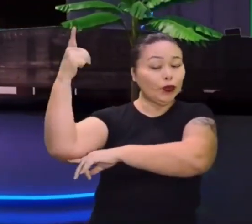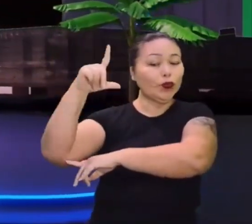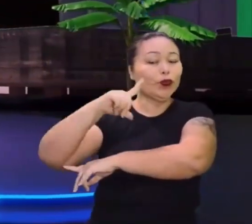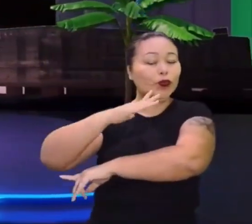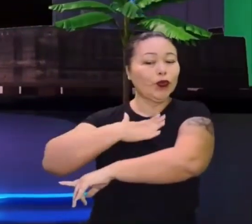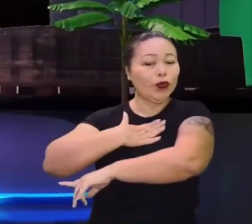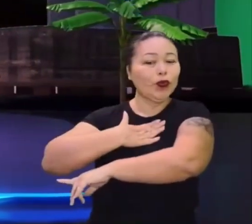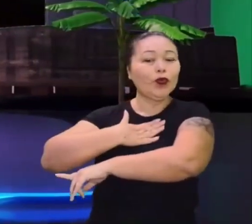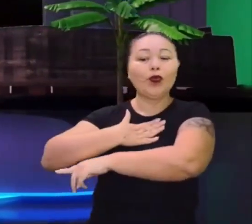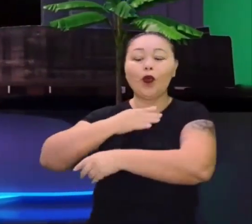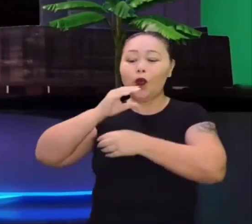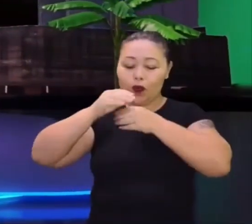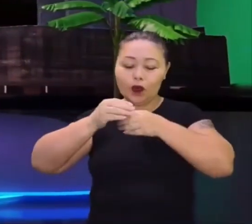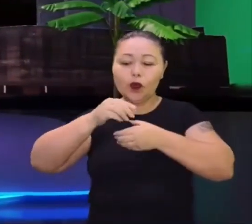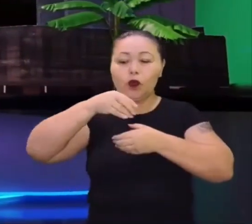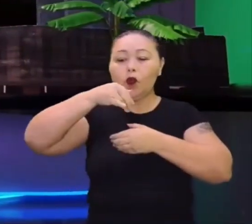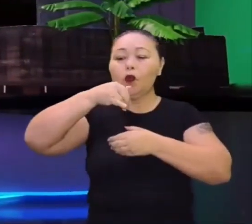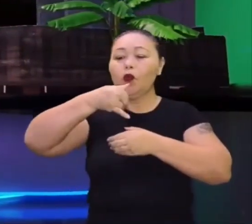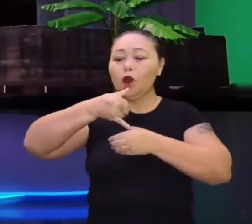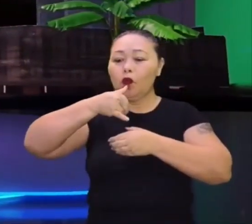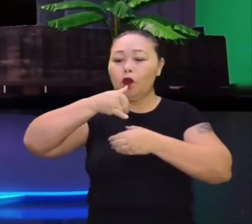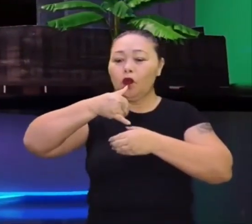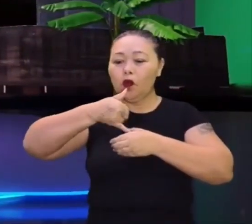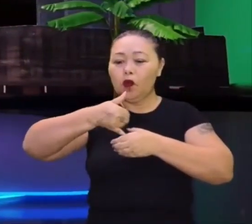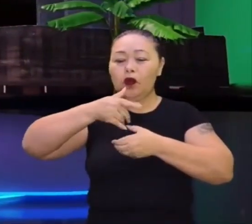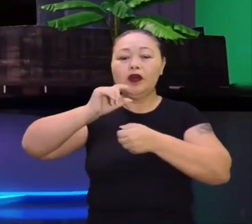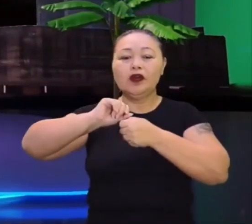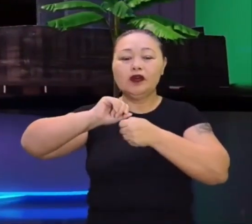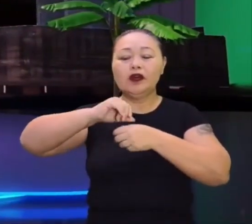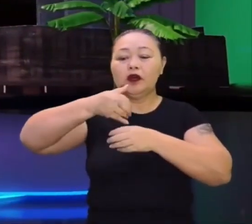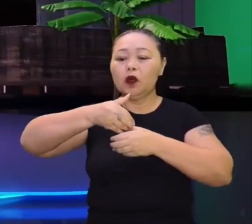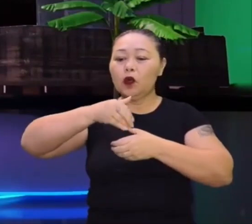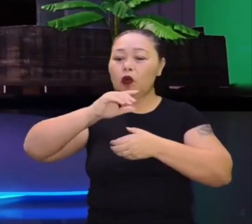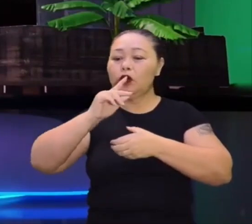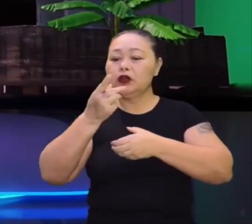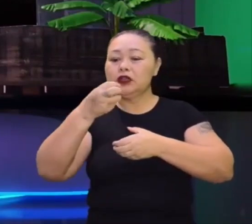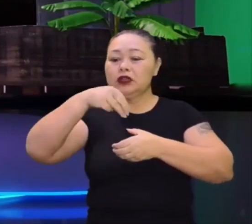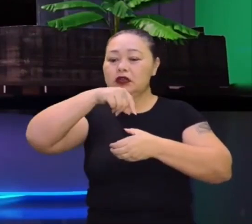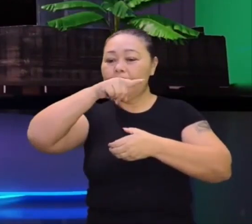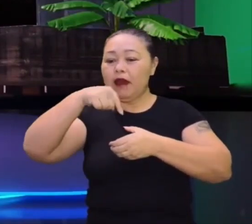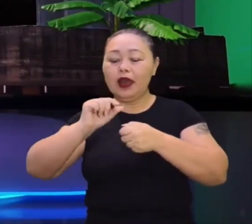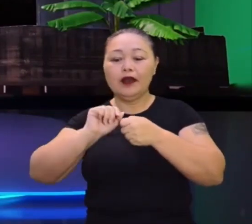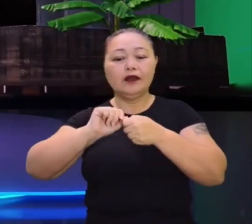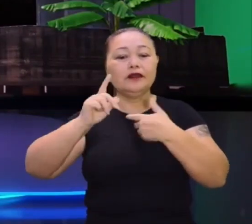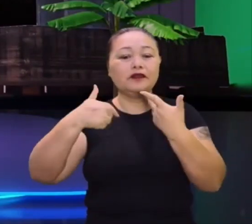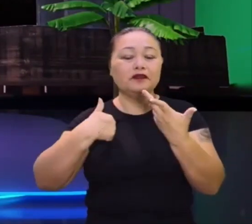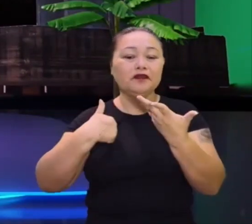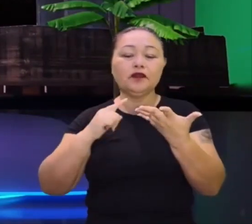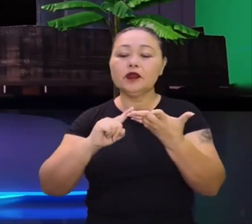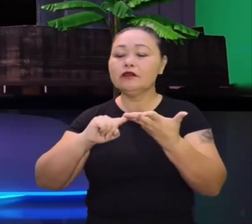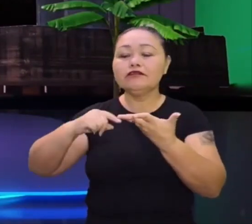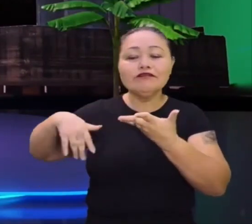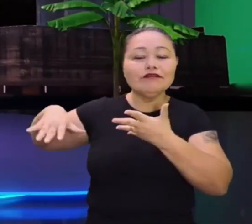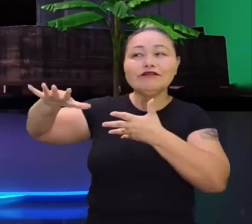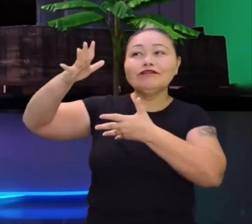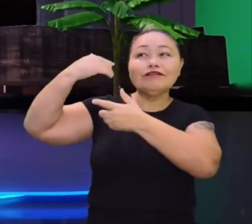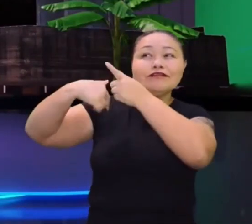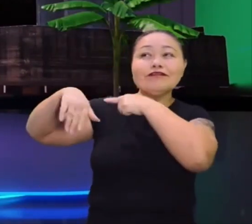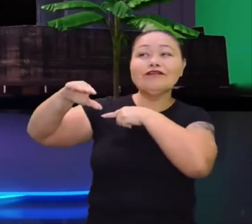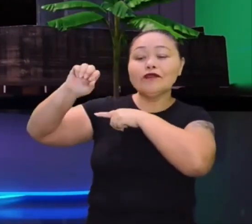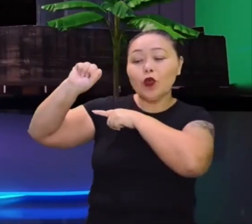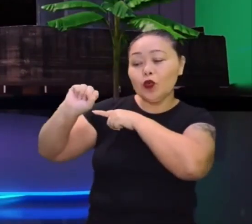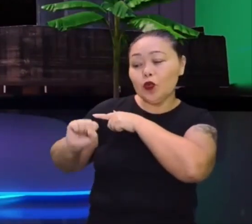Eles gostam de tererê, não é isso? Como é o nome do outro lá? Chimarrão. Chimarrão. Não é isso? É isso, O pessoal professor. ali do Sul,